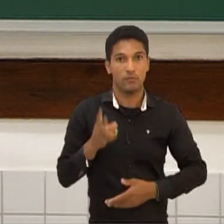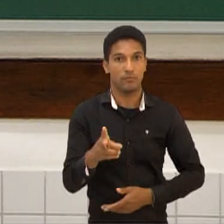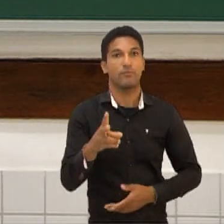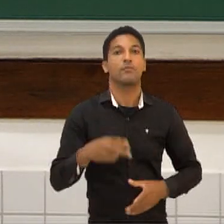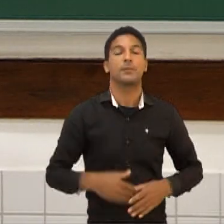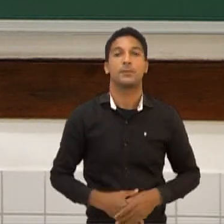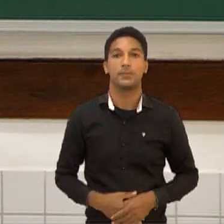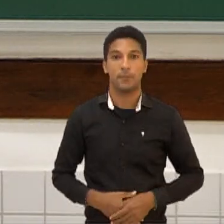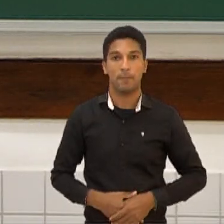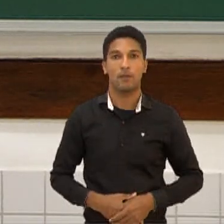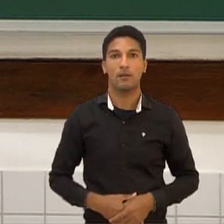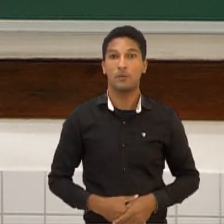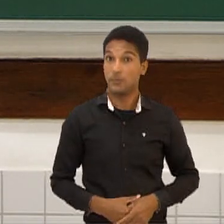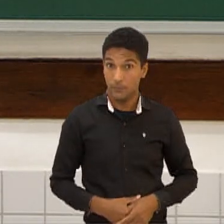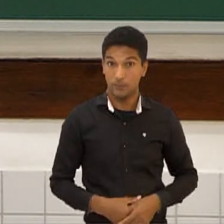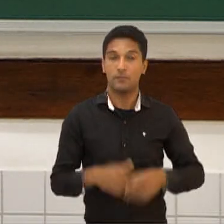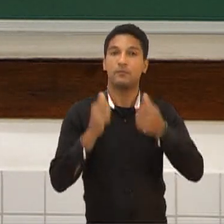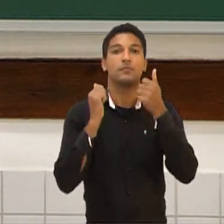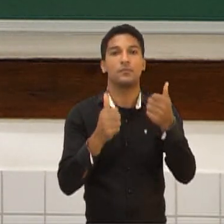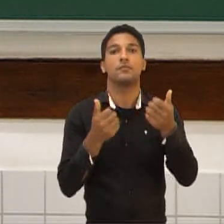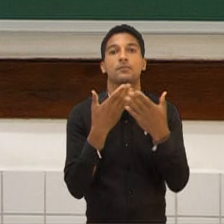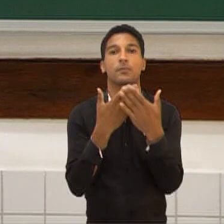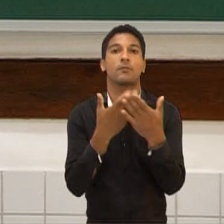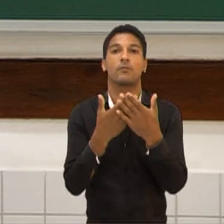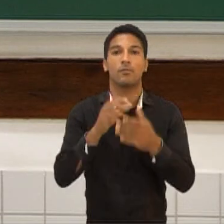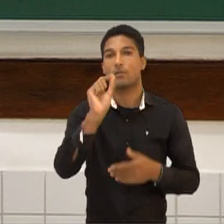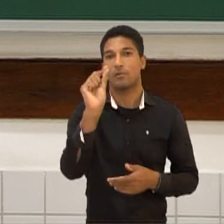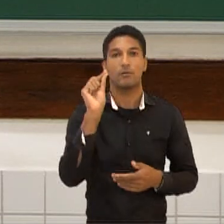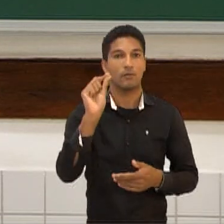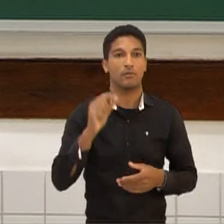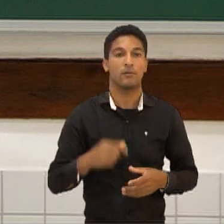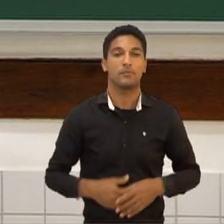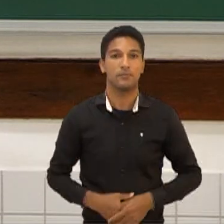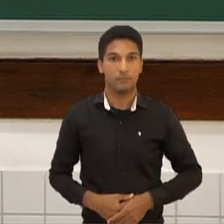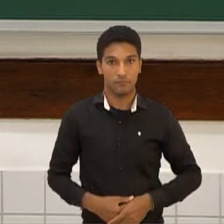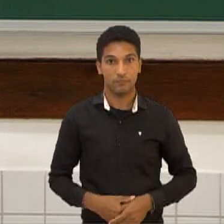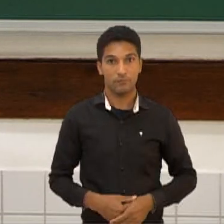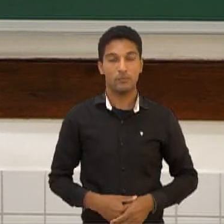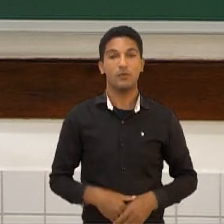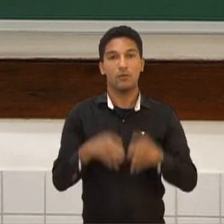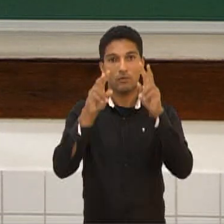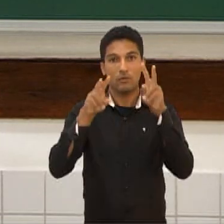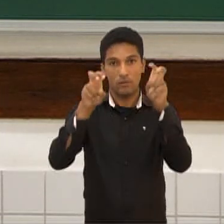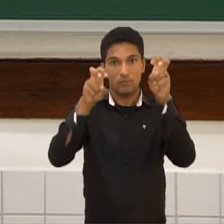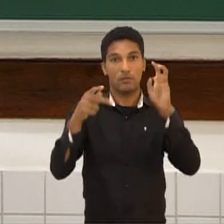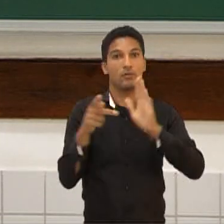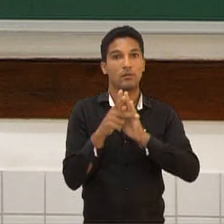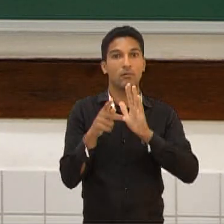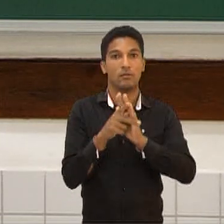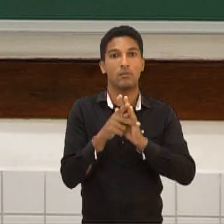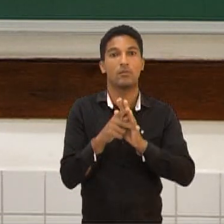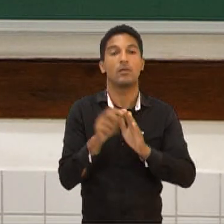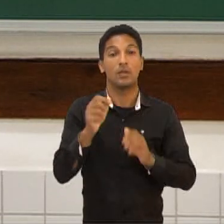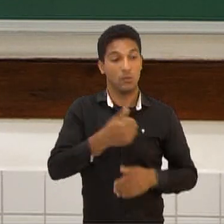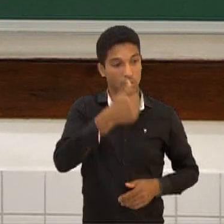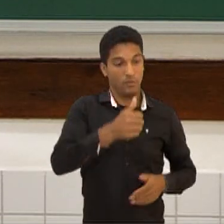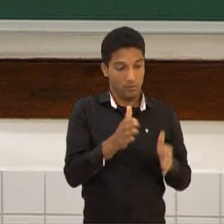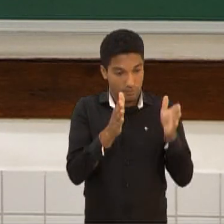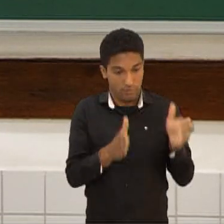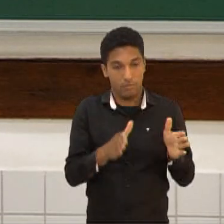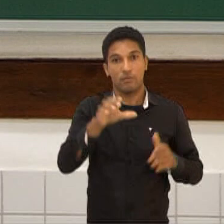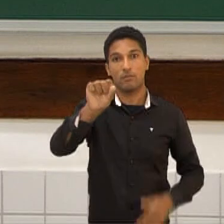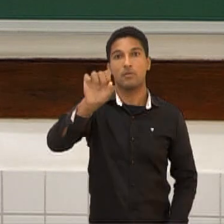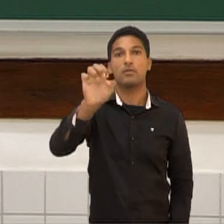você. Beleza? Então, o tema da nossa aula de hoje, vamos trabalhar mais especificamente com o primeiro setor da economia